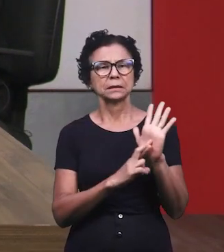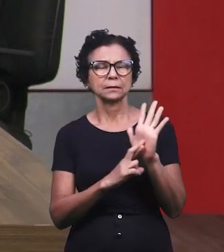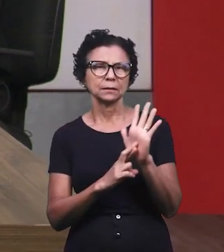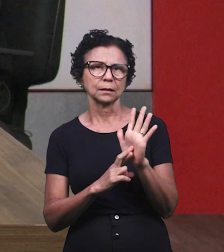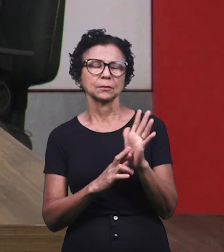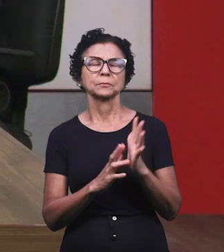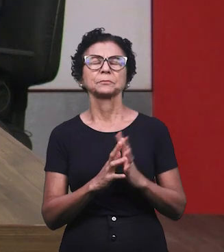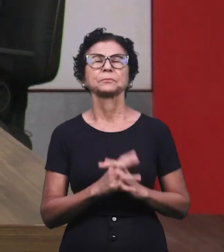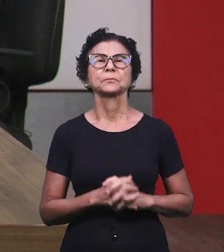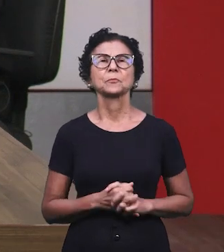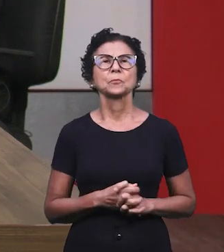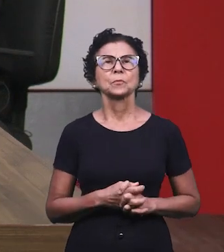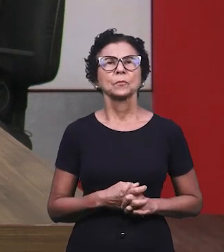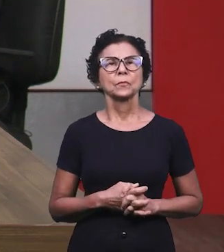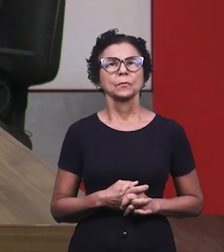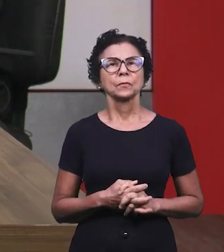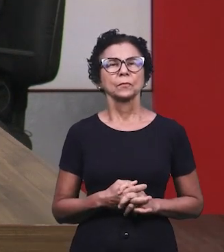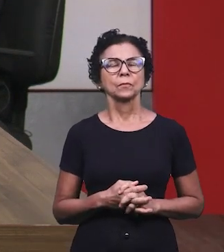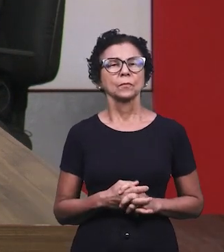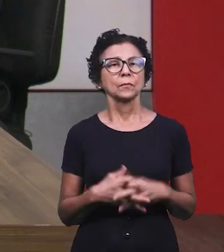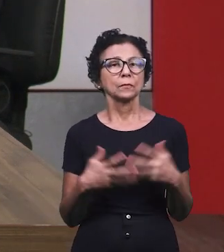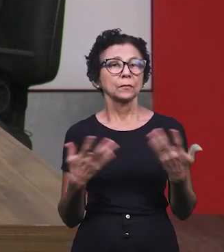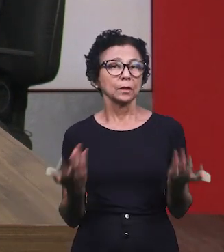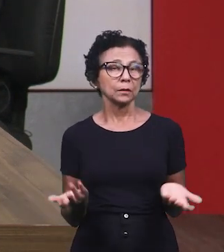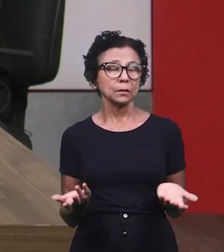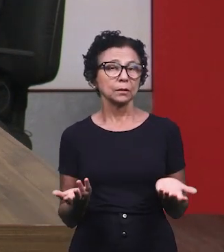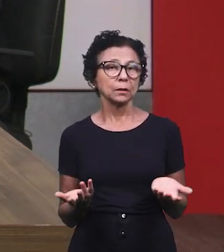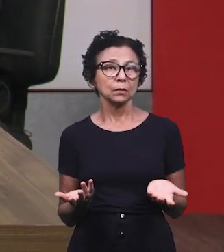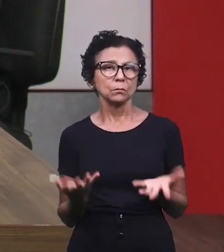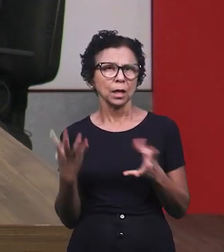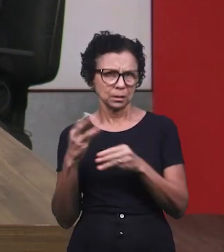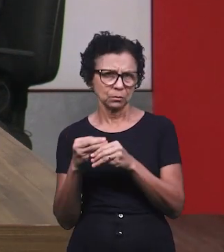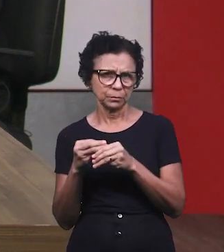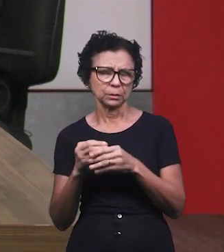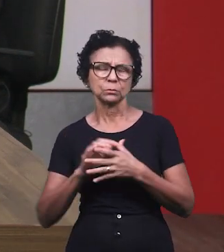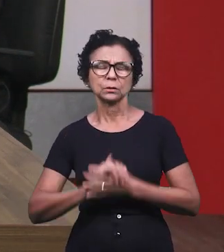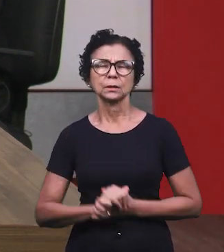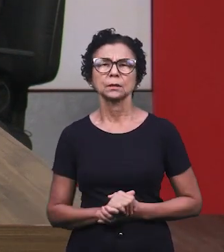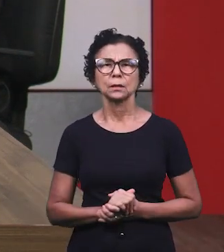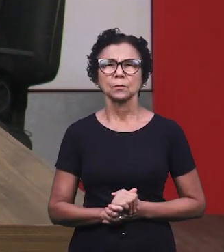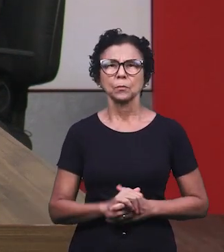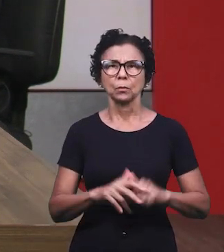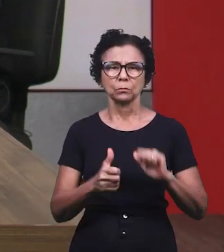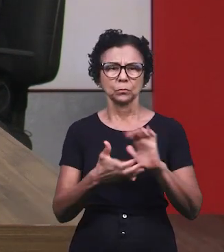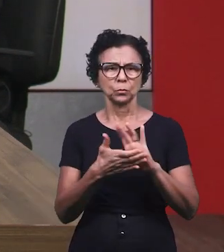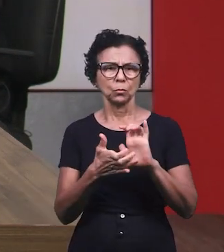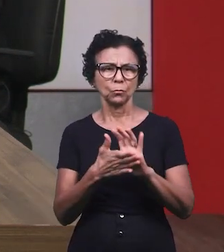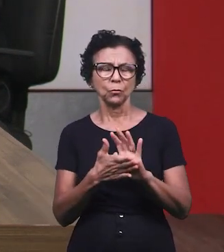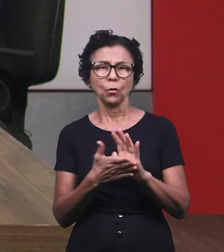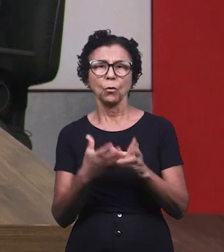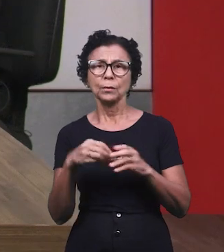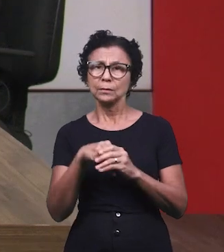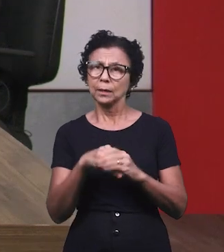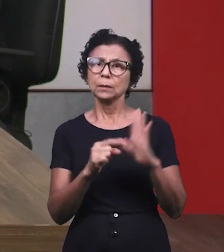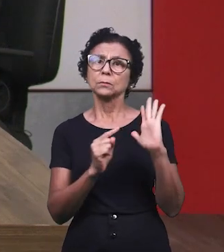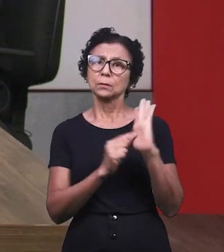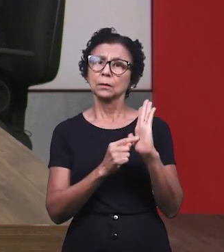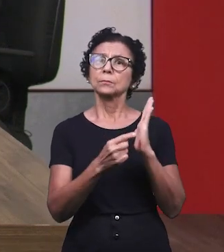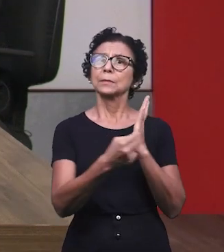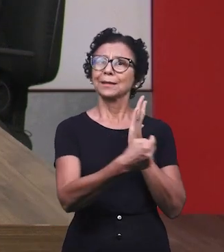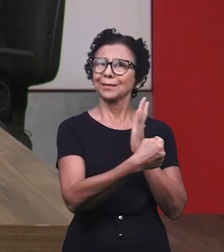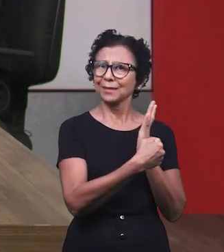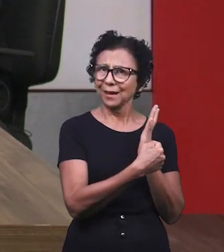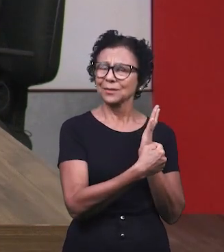grosso modo falando, né? Então, não tem como falar de louvor sem falar de metáforas, porque os nossos louvores, eles